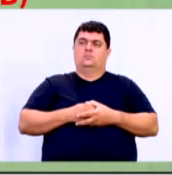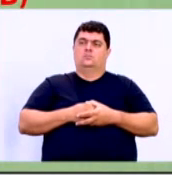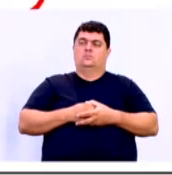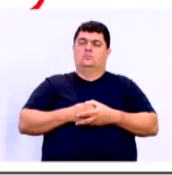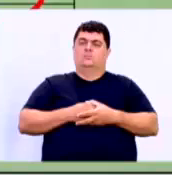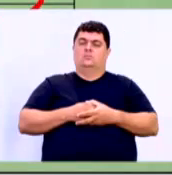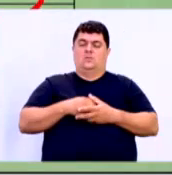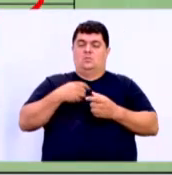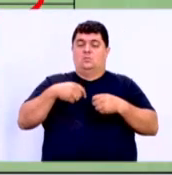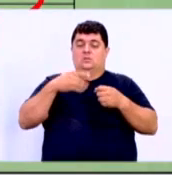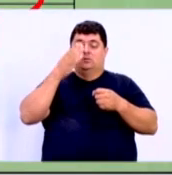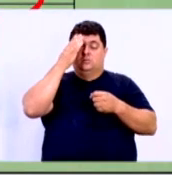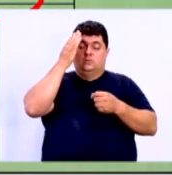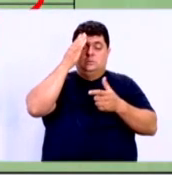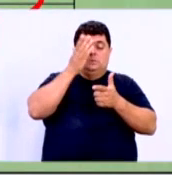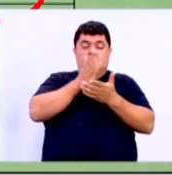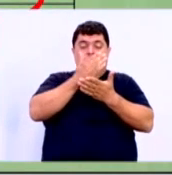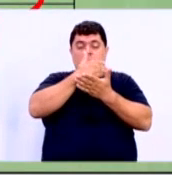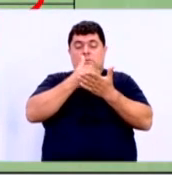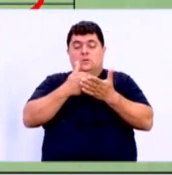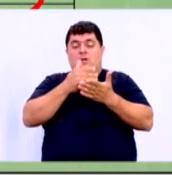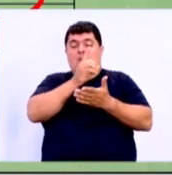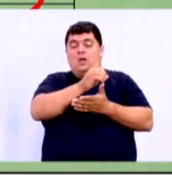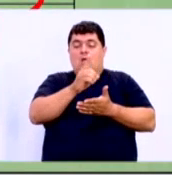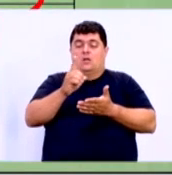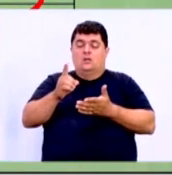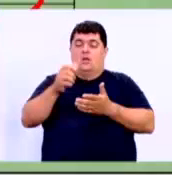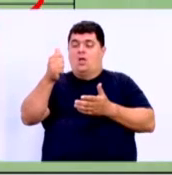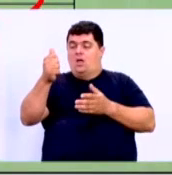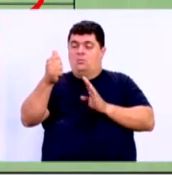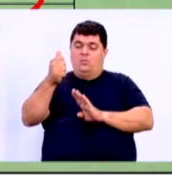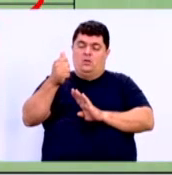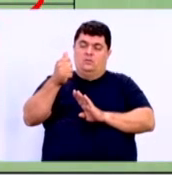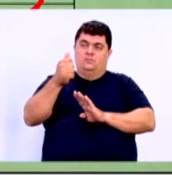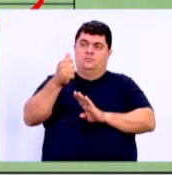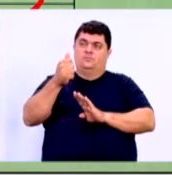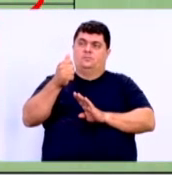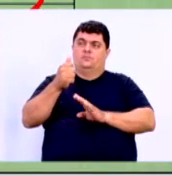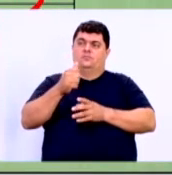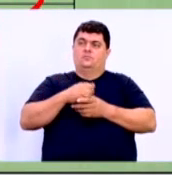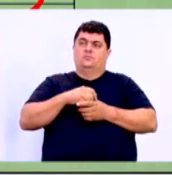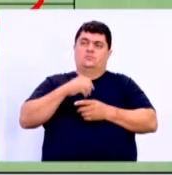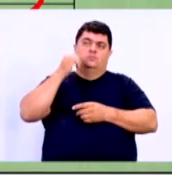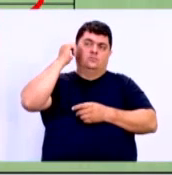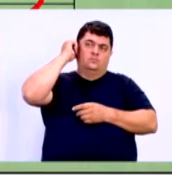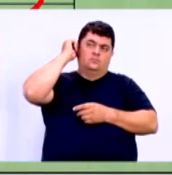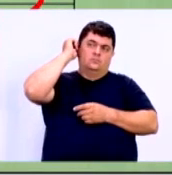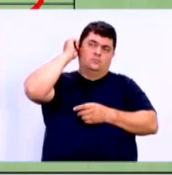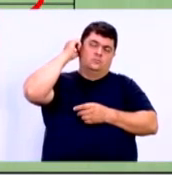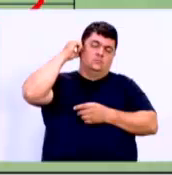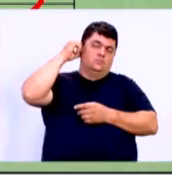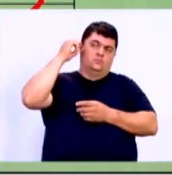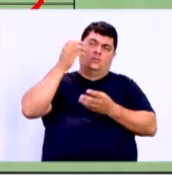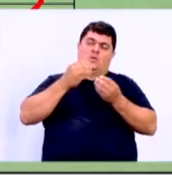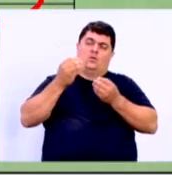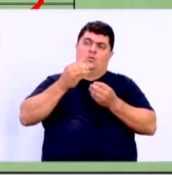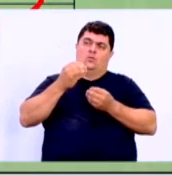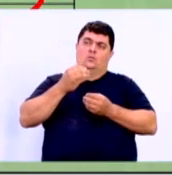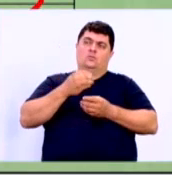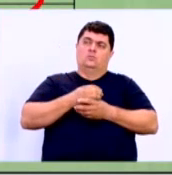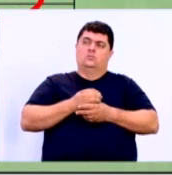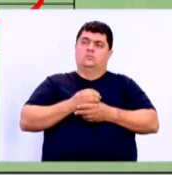produto. Eu preciso ratear para o produto A e para o produto B, certo? Produto A e produto B. Como que eu vou dividir esse